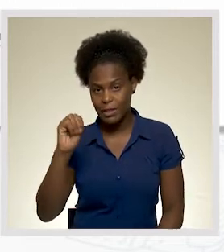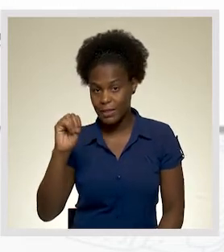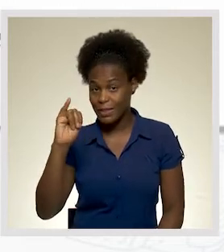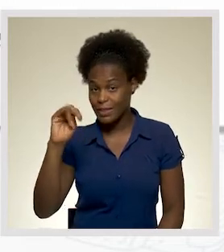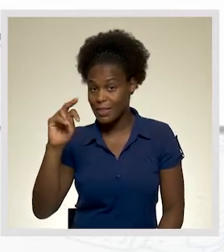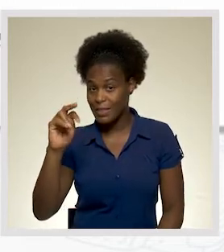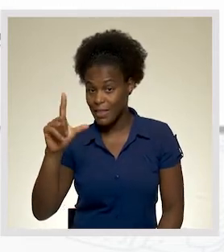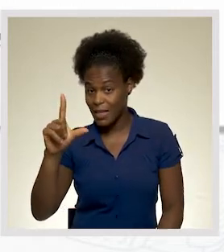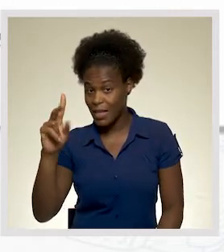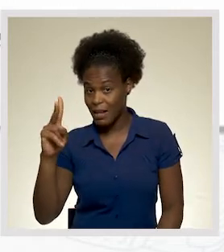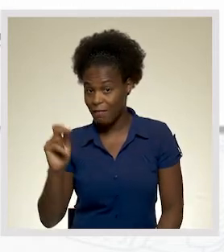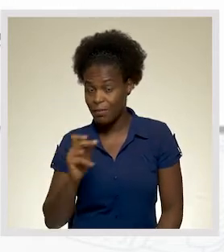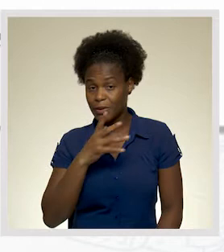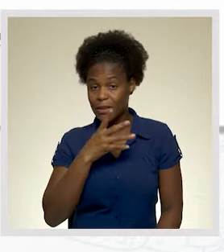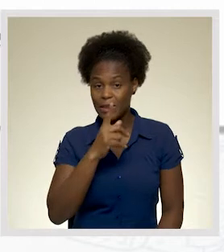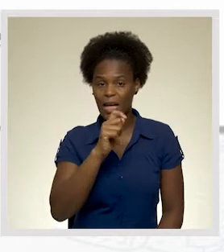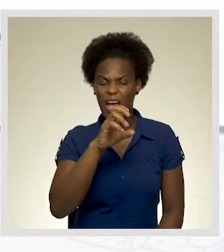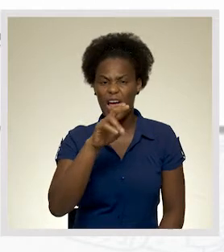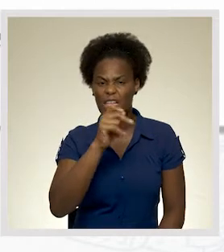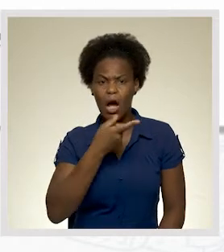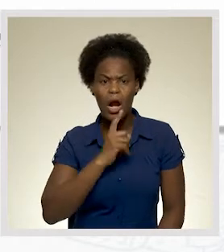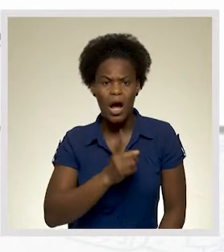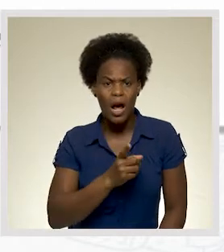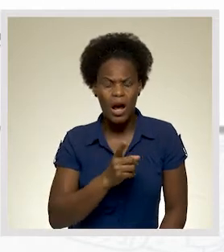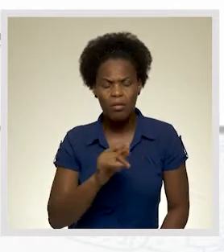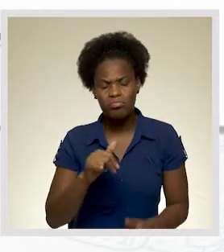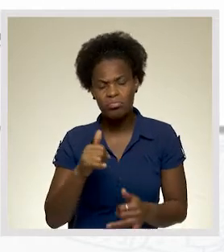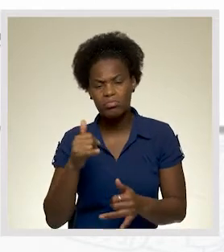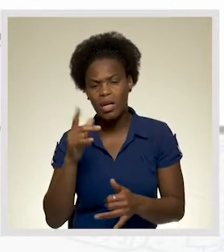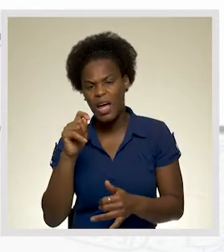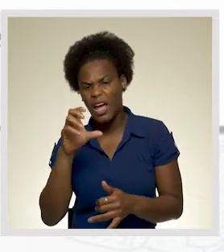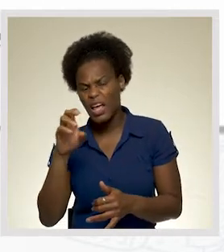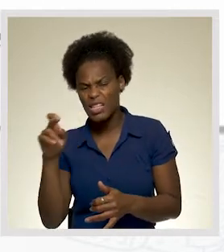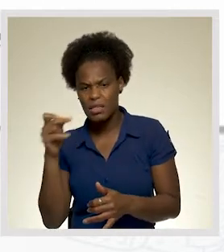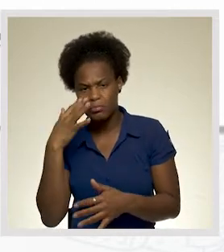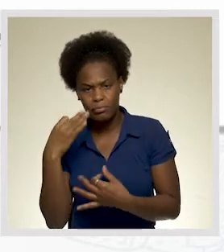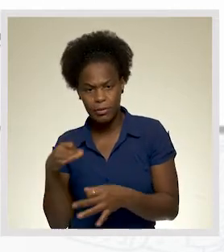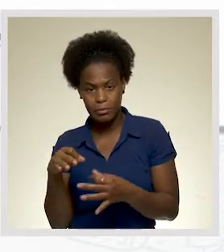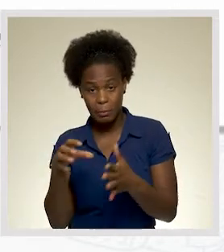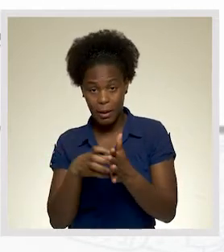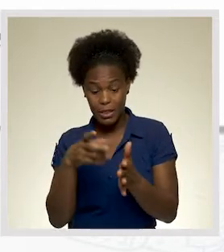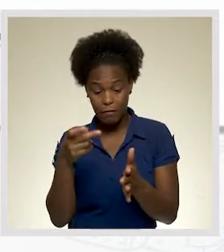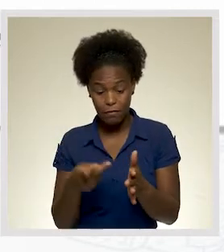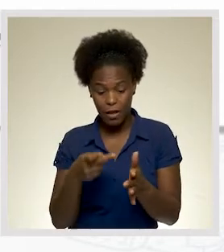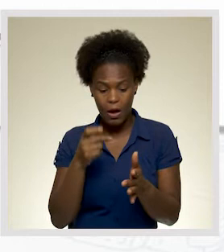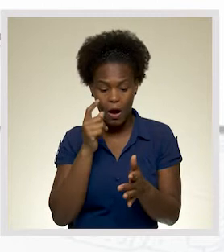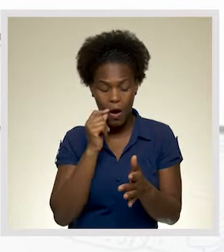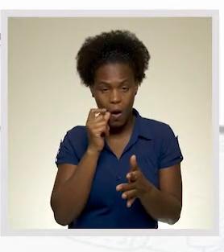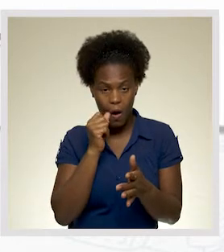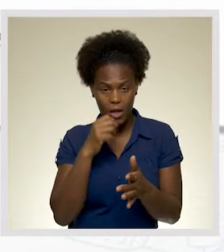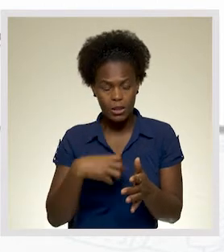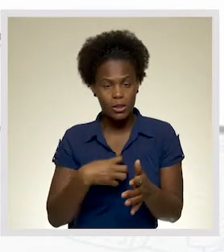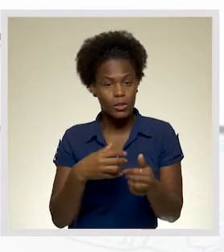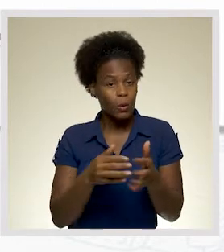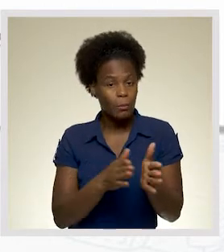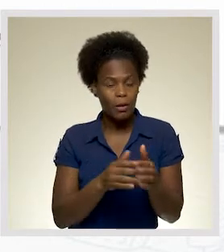do Eça radical ao Eça conservador, fica a imagem do homem que sentiu em pleno todas as